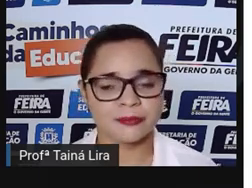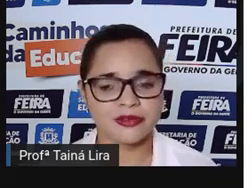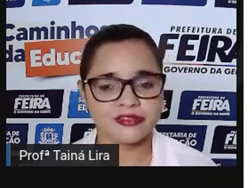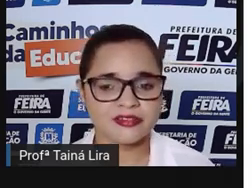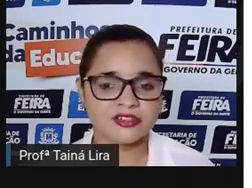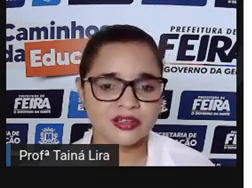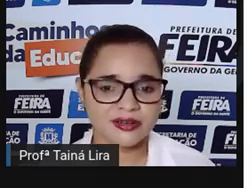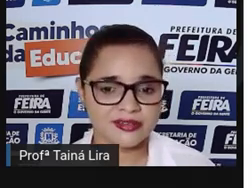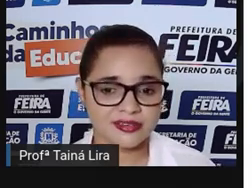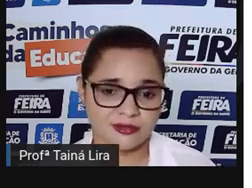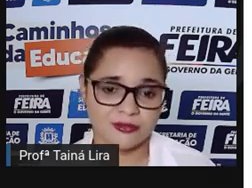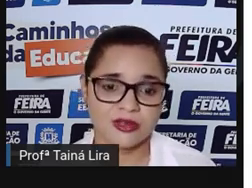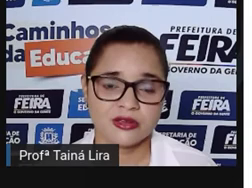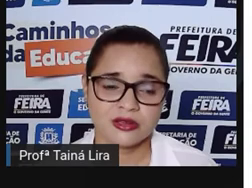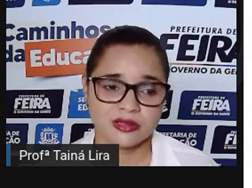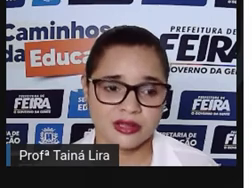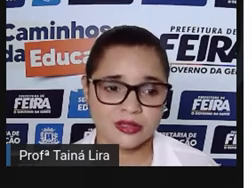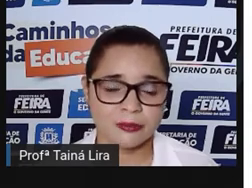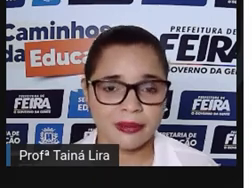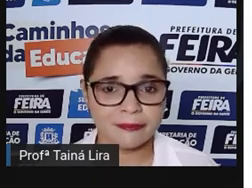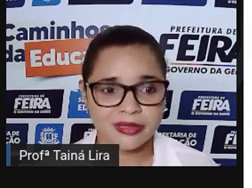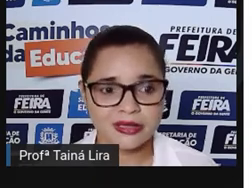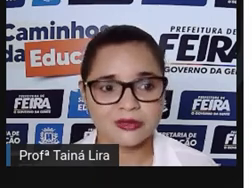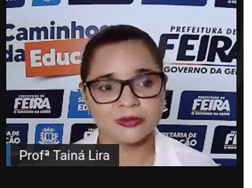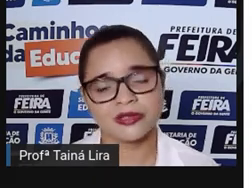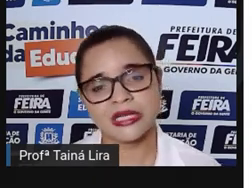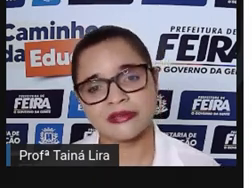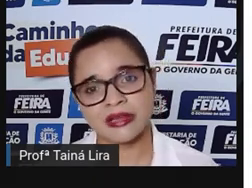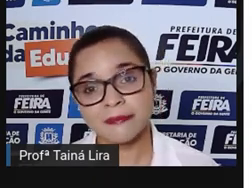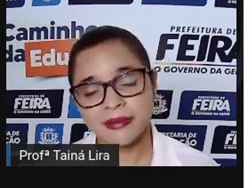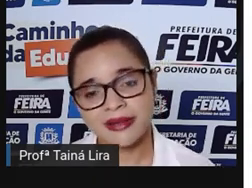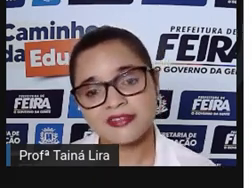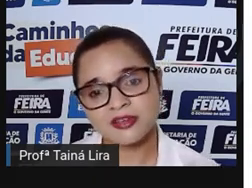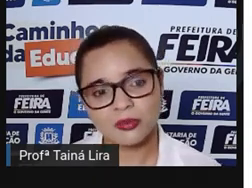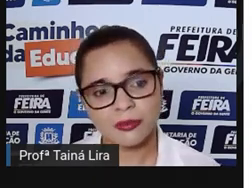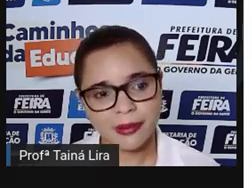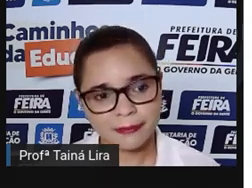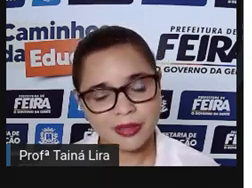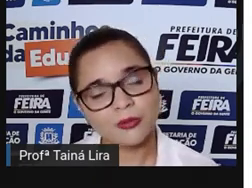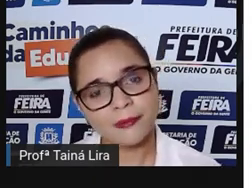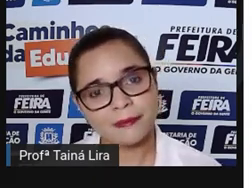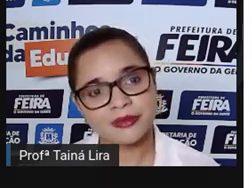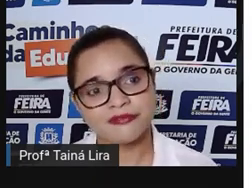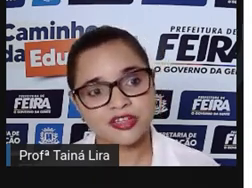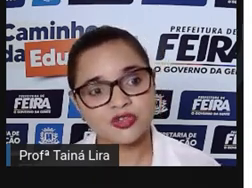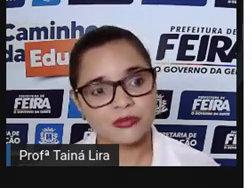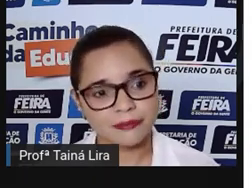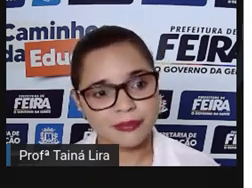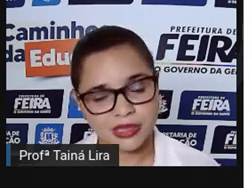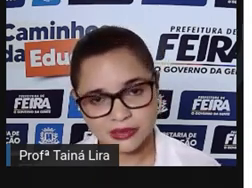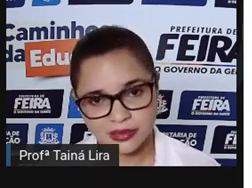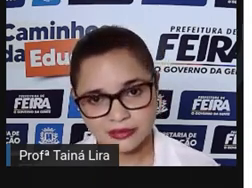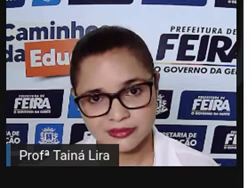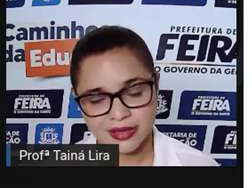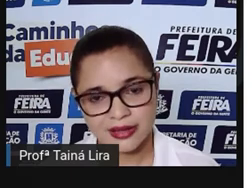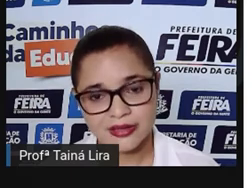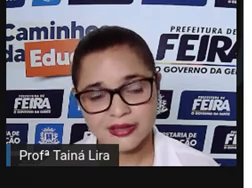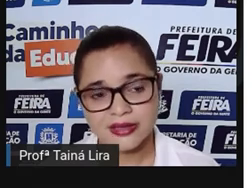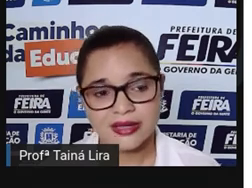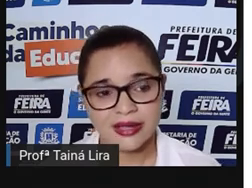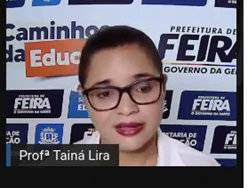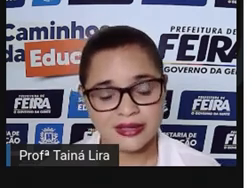imagem do processo de criação, né? Do papiro, que também, assim como o papel, o papiro vem de uma planta,